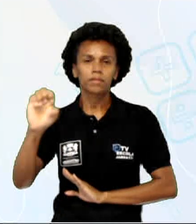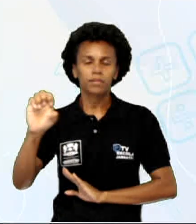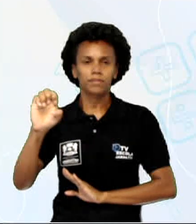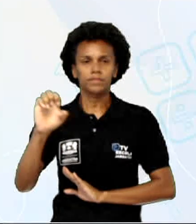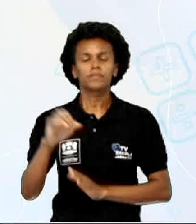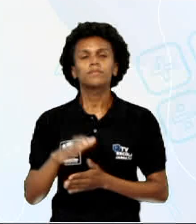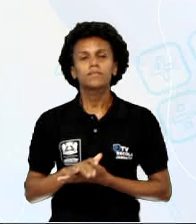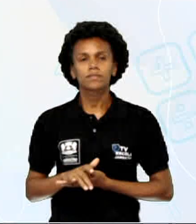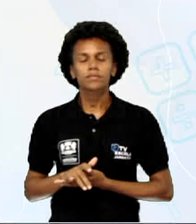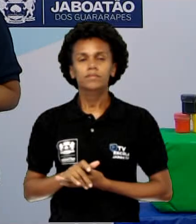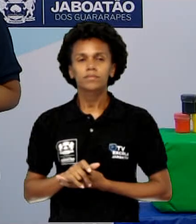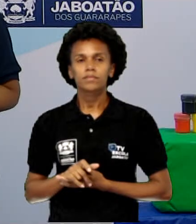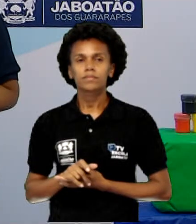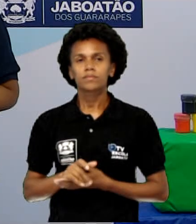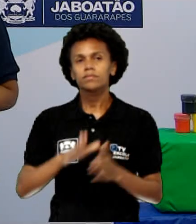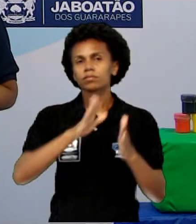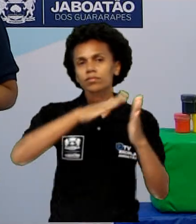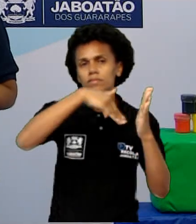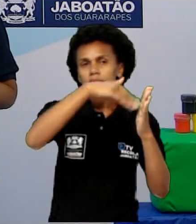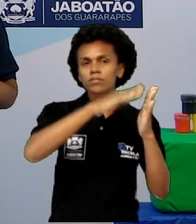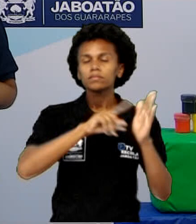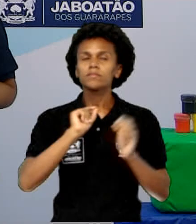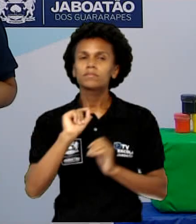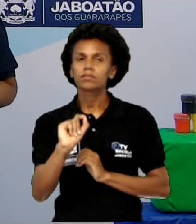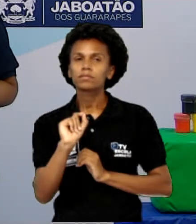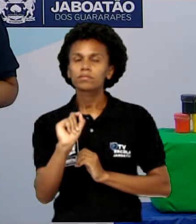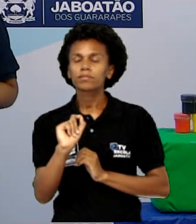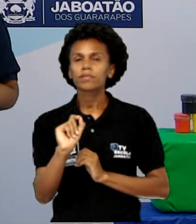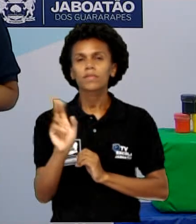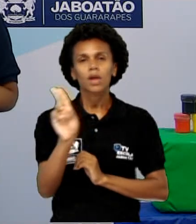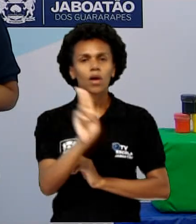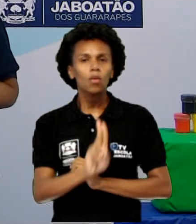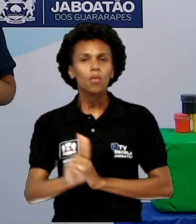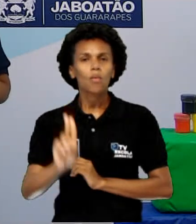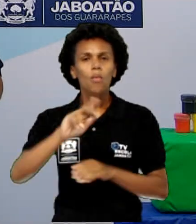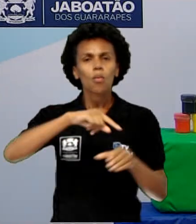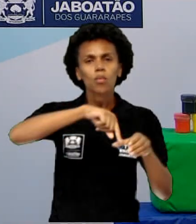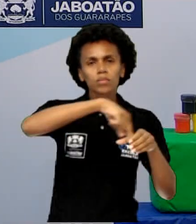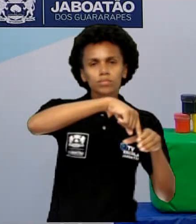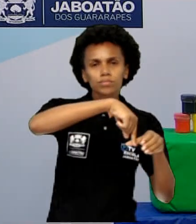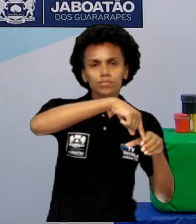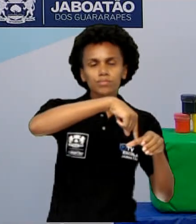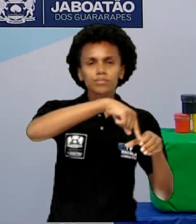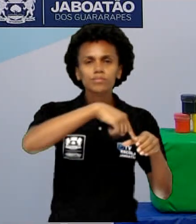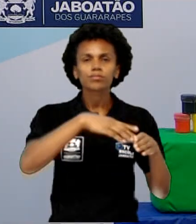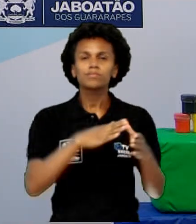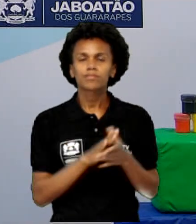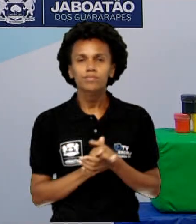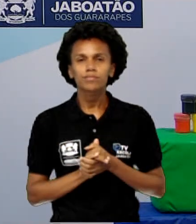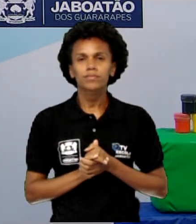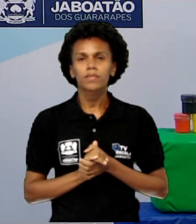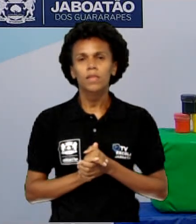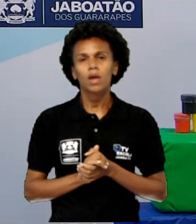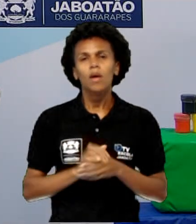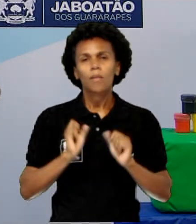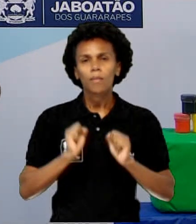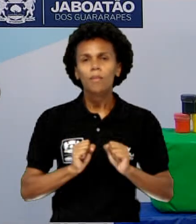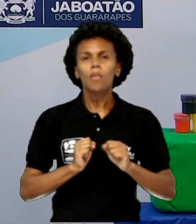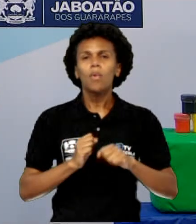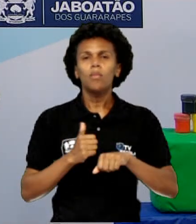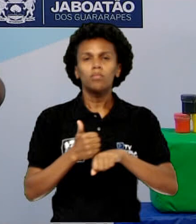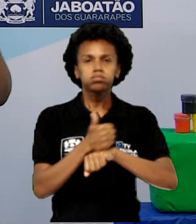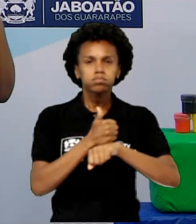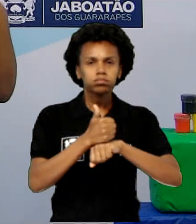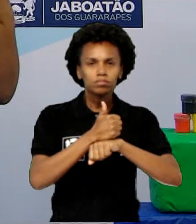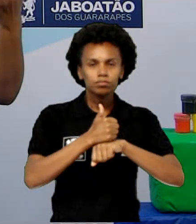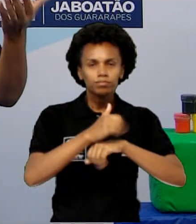de pigmentos em superfícies, a fim de colorir, que pode ser profissional ou amadora. Não é só considerada